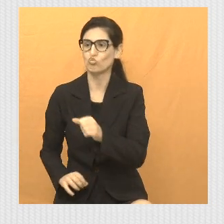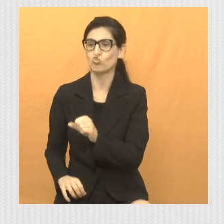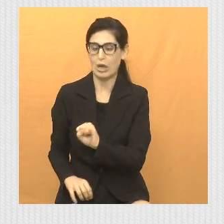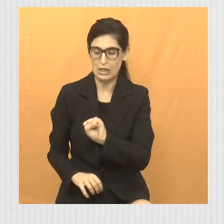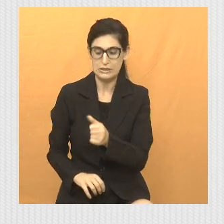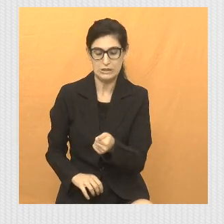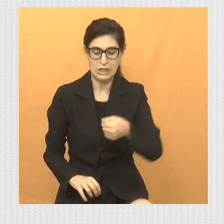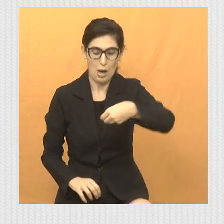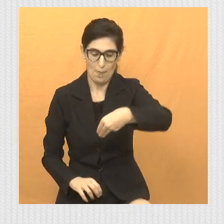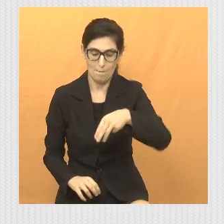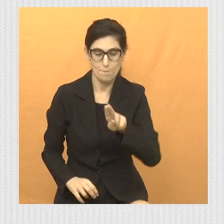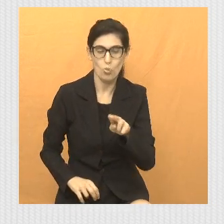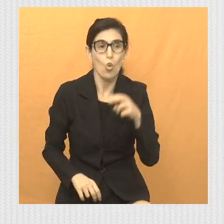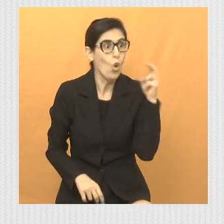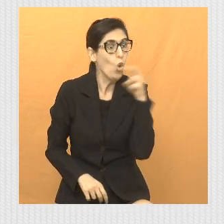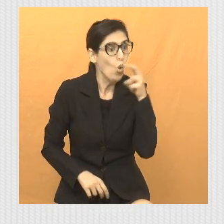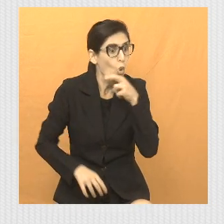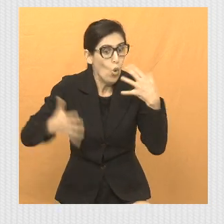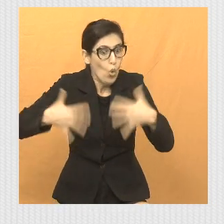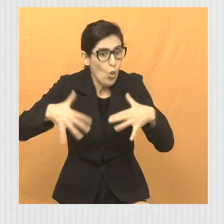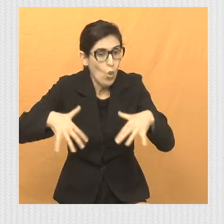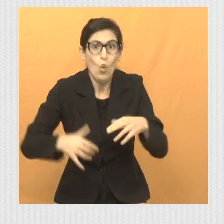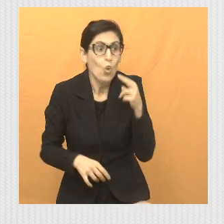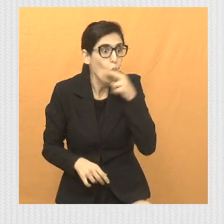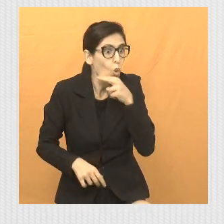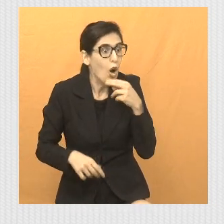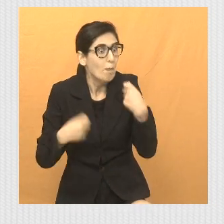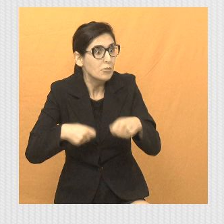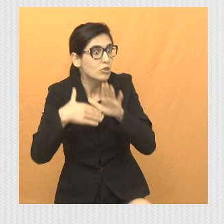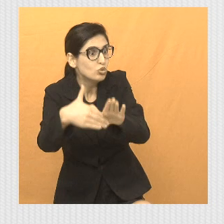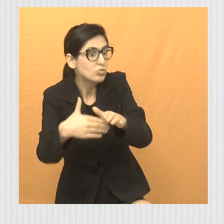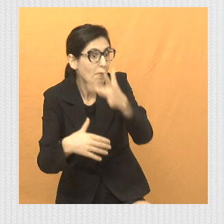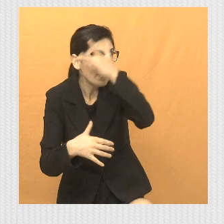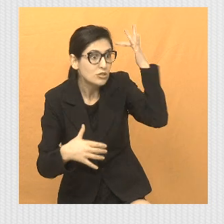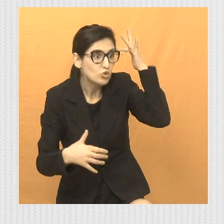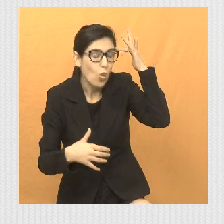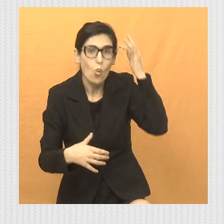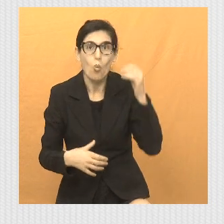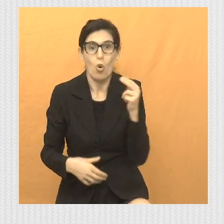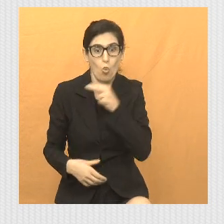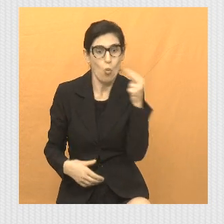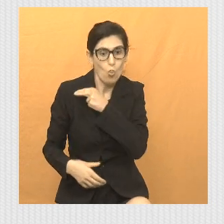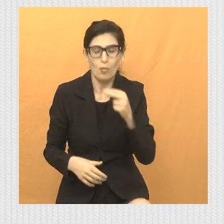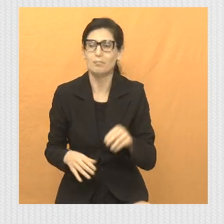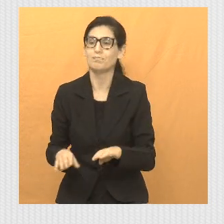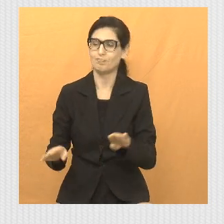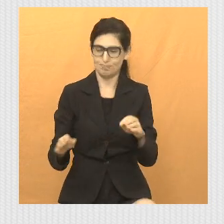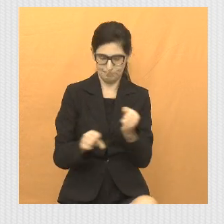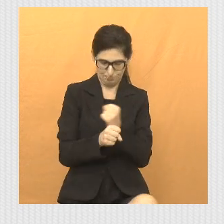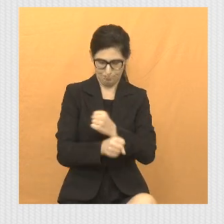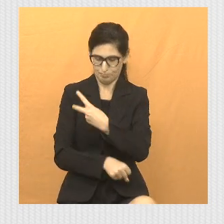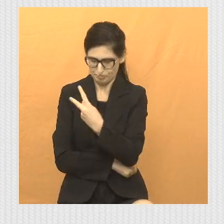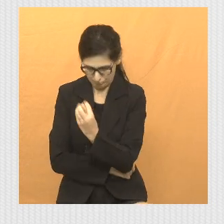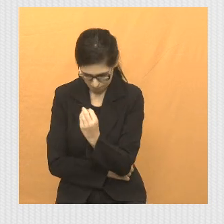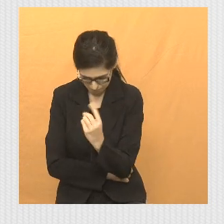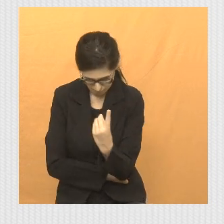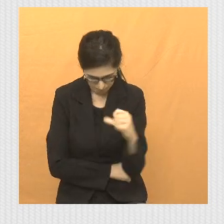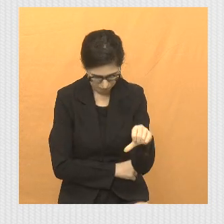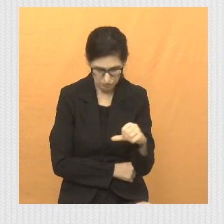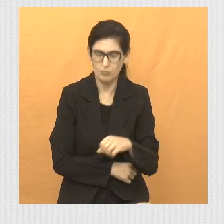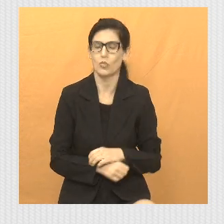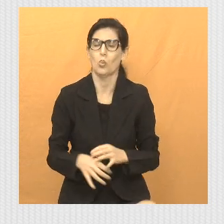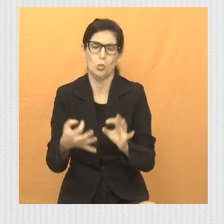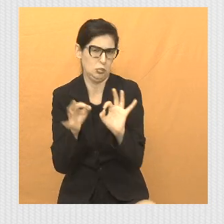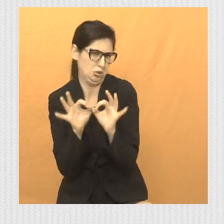SAMU. No primeiro quadrimestre de 2019, a unidade de suporte básico,